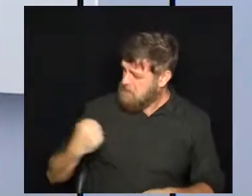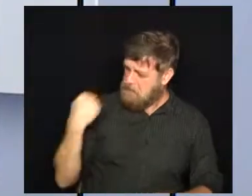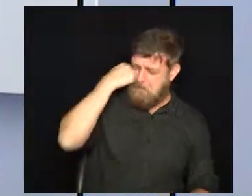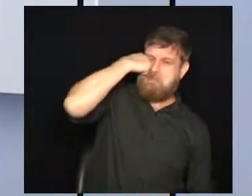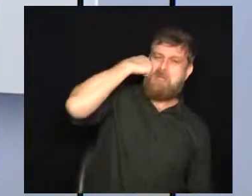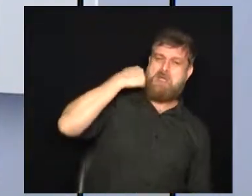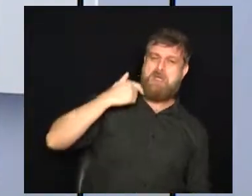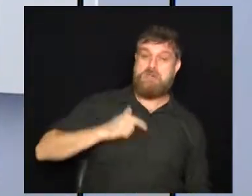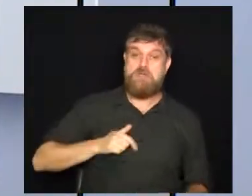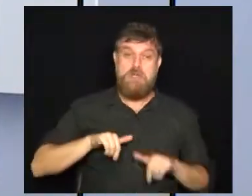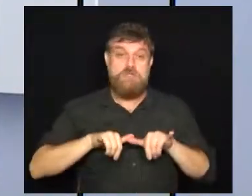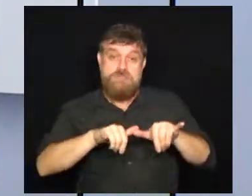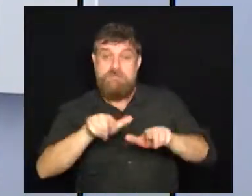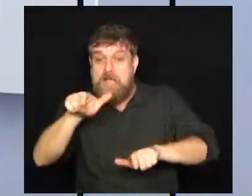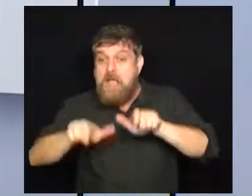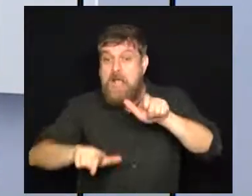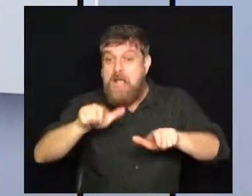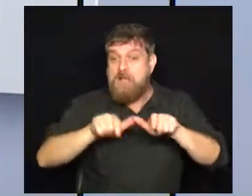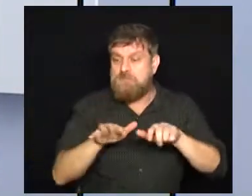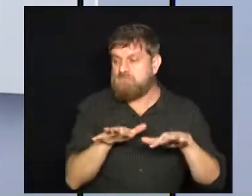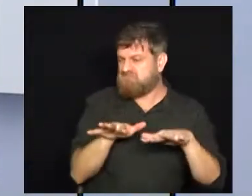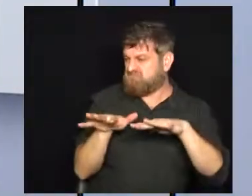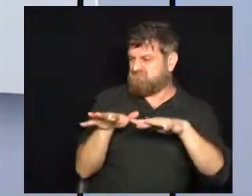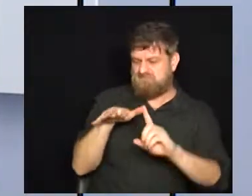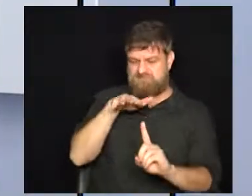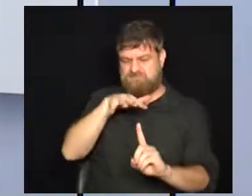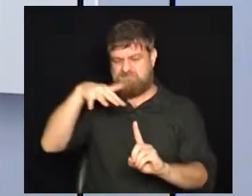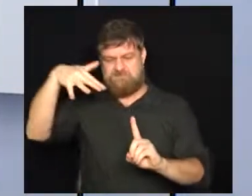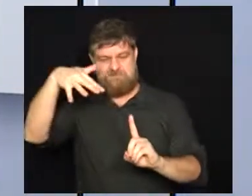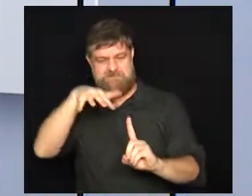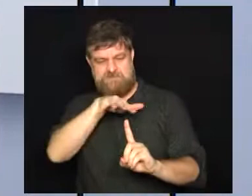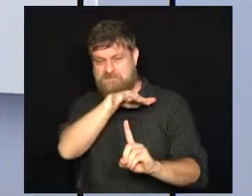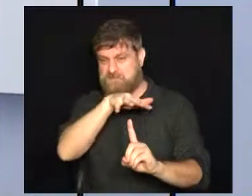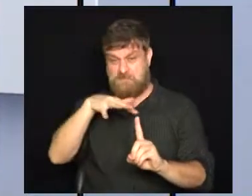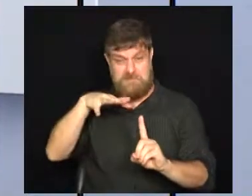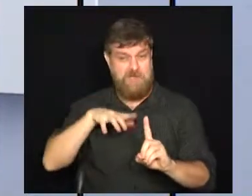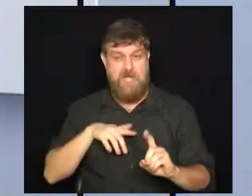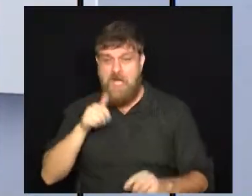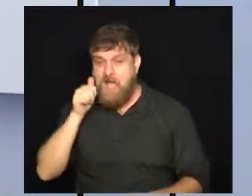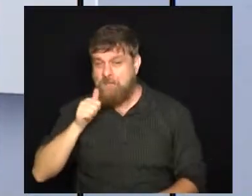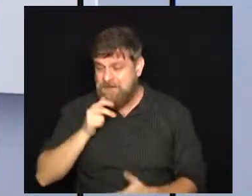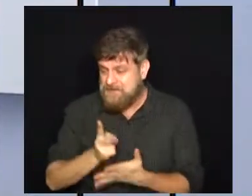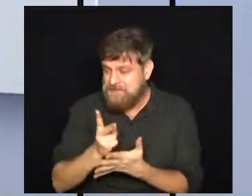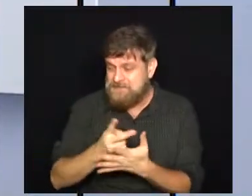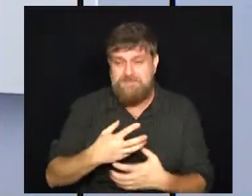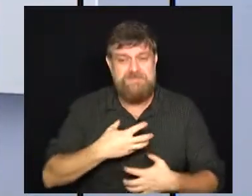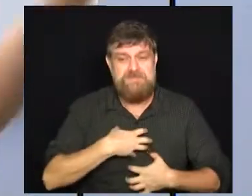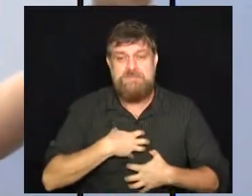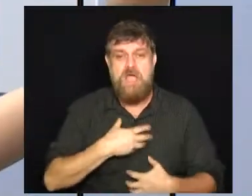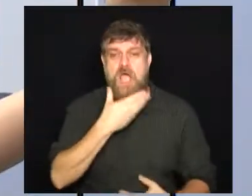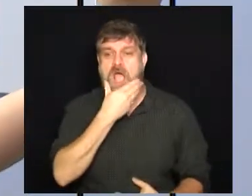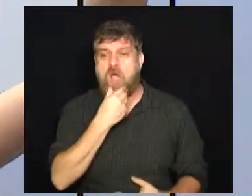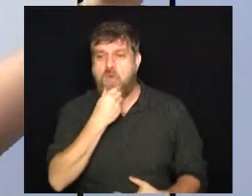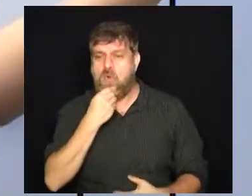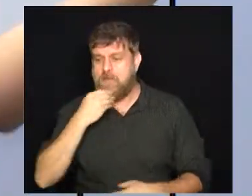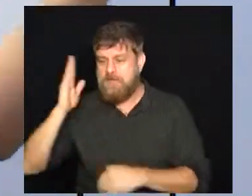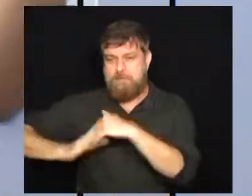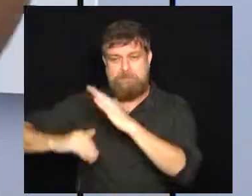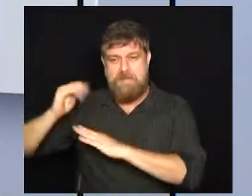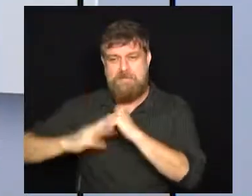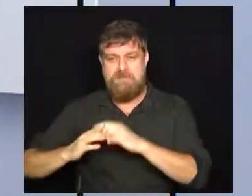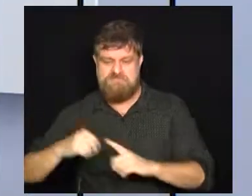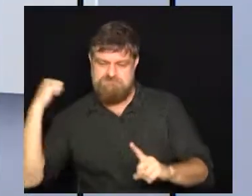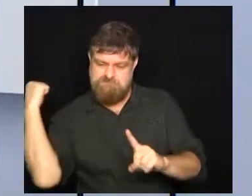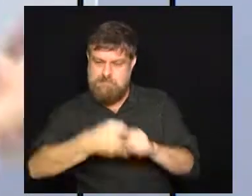olhando, acompanha... Assim, uma mulher ela não consegue se desvencilhar da situação de agressão. O homem, um agressor, agrediu a